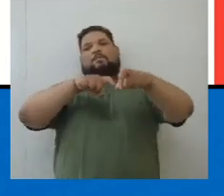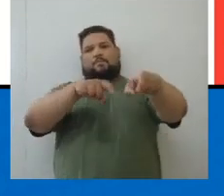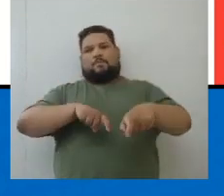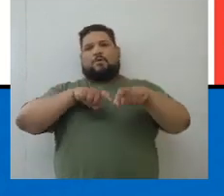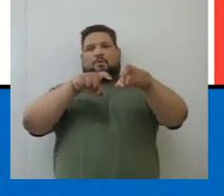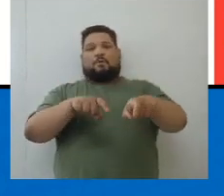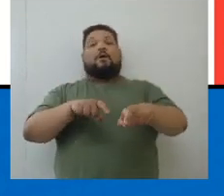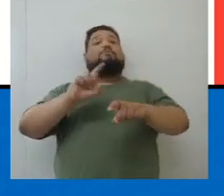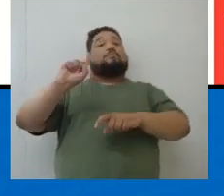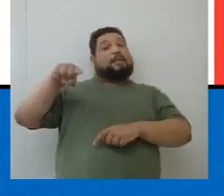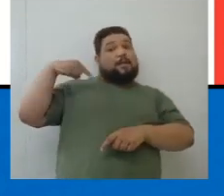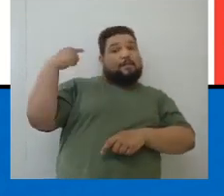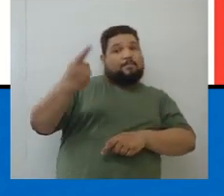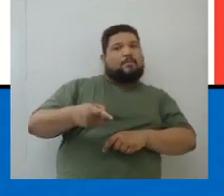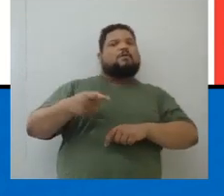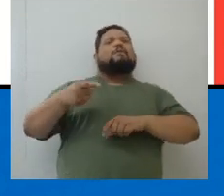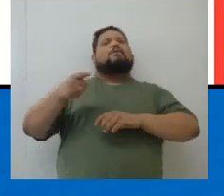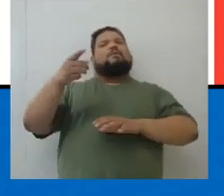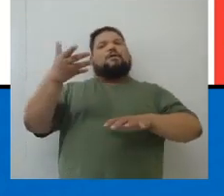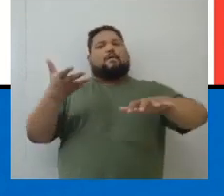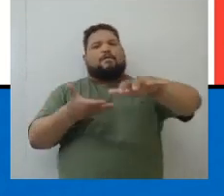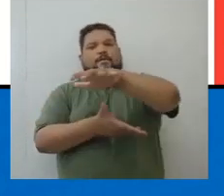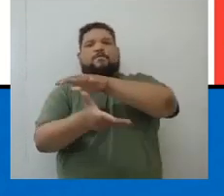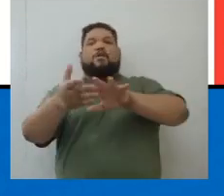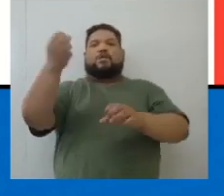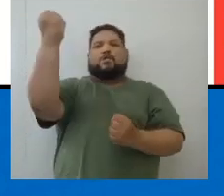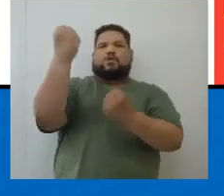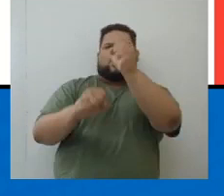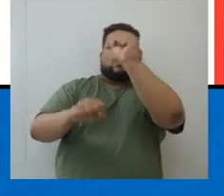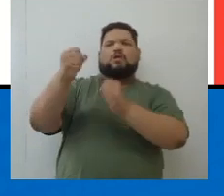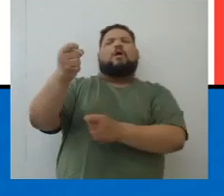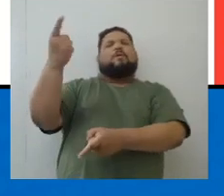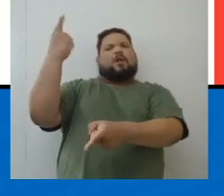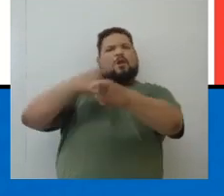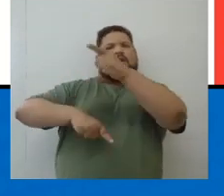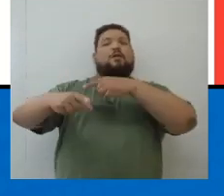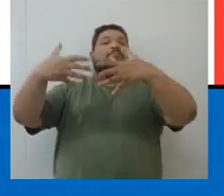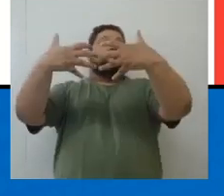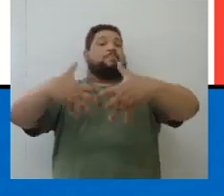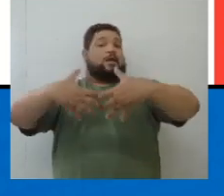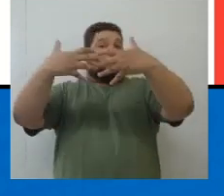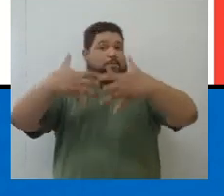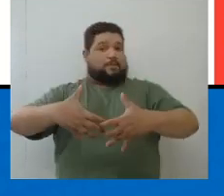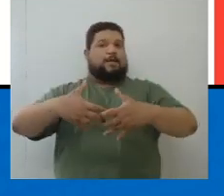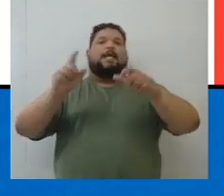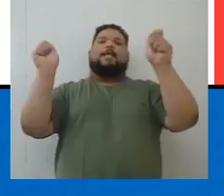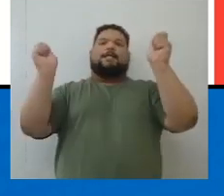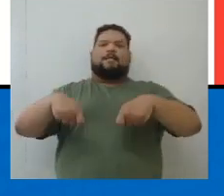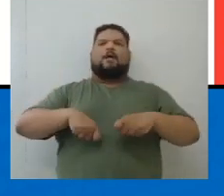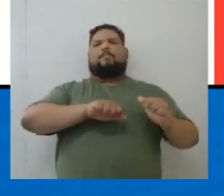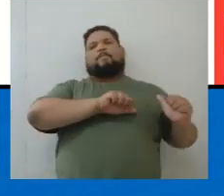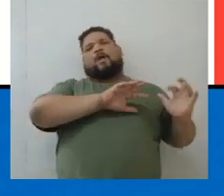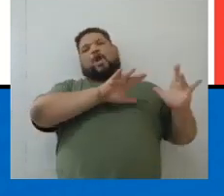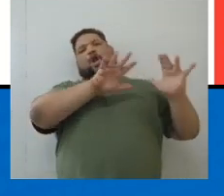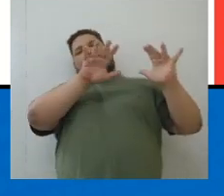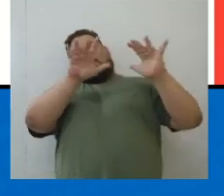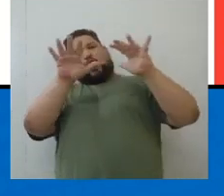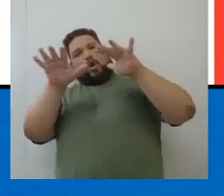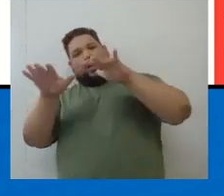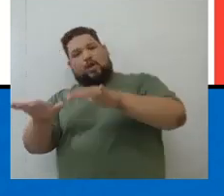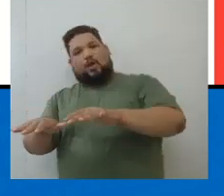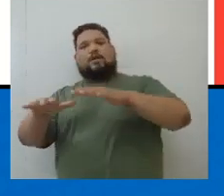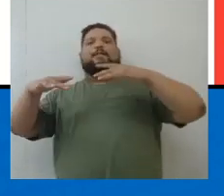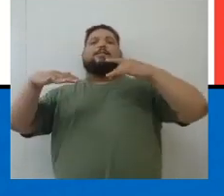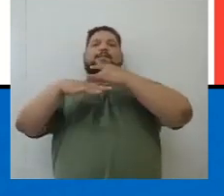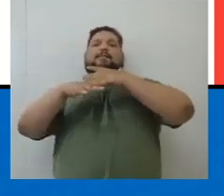partir do desenvolvimento da atividade industrial, com as revoluções industriais, é que a gente começa a ter um grande fluxo migratório.